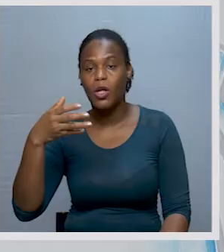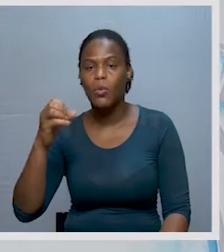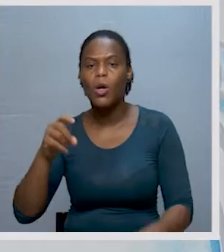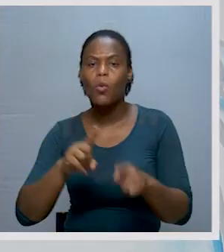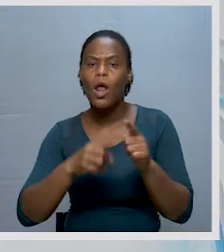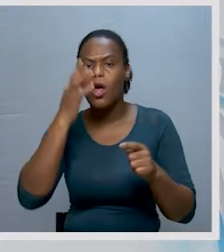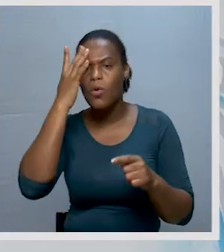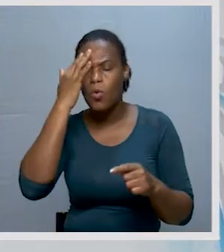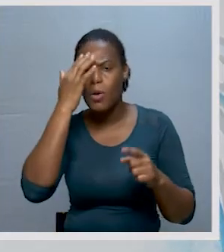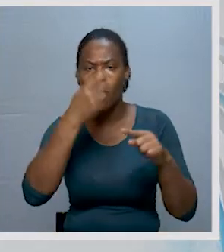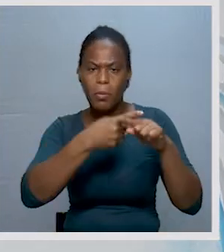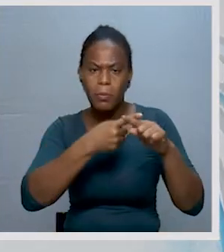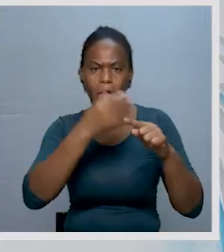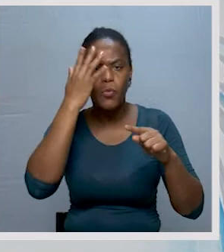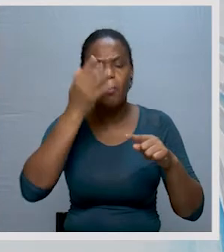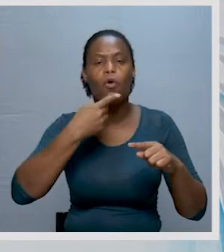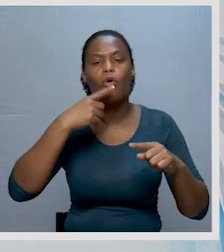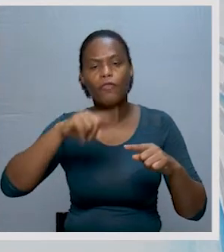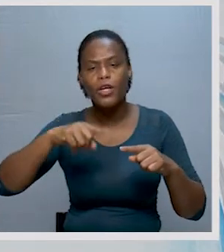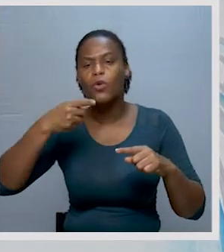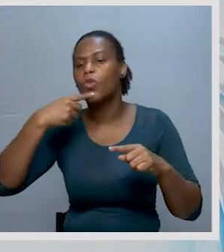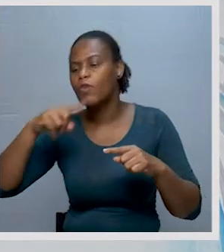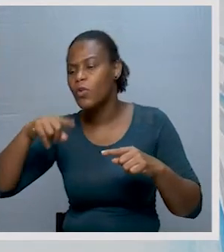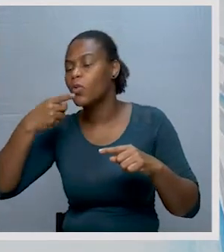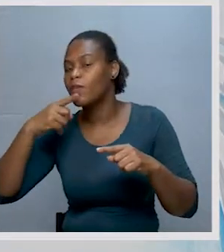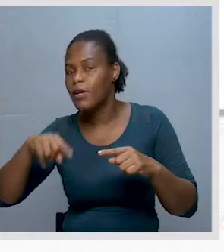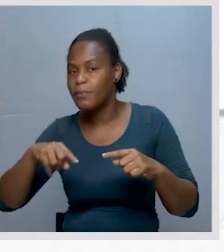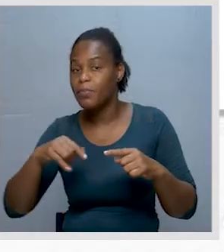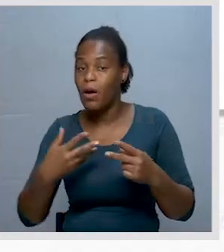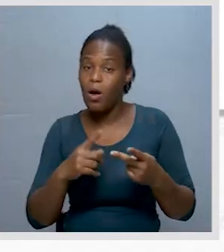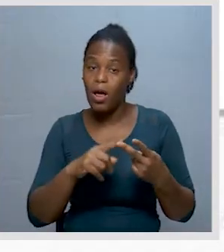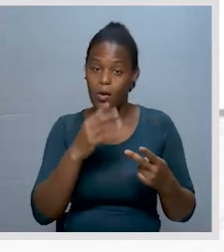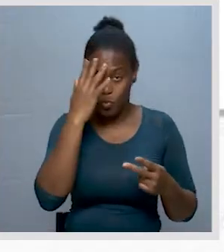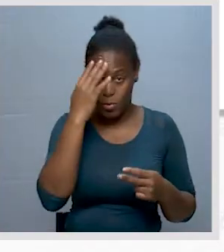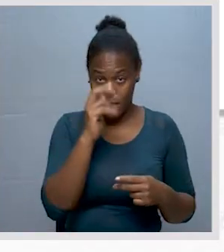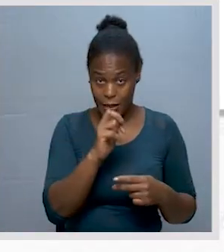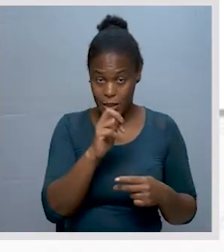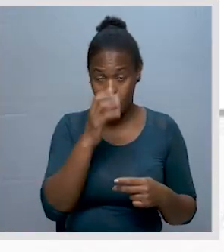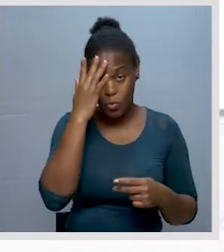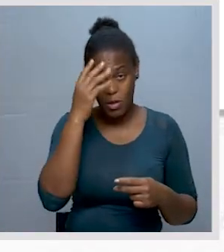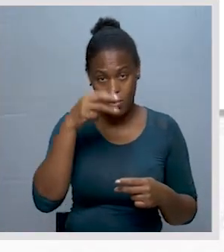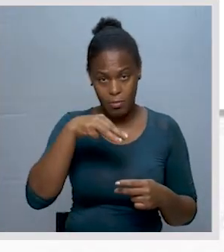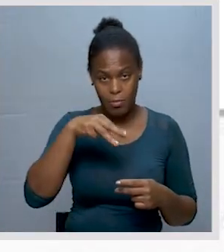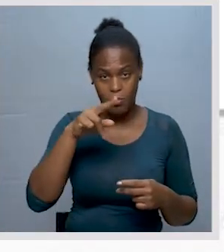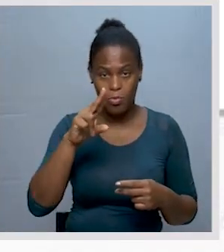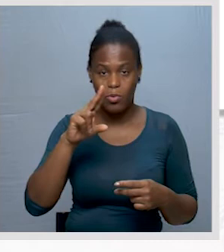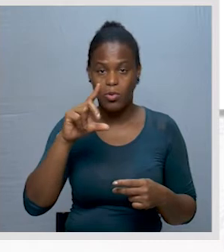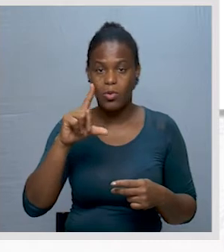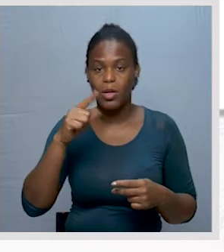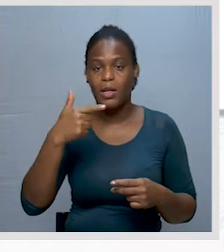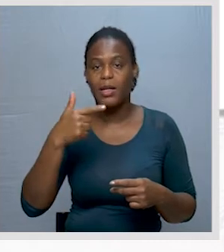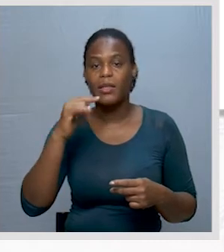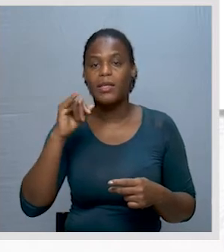o 3, por sua vez, é o multiplicador. O número que indica quantas vezes é